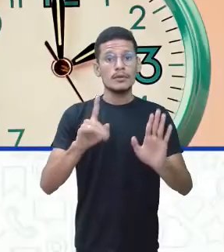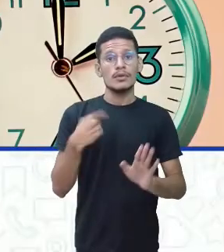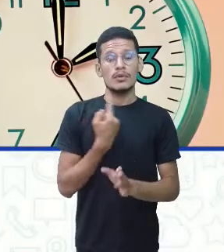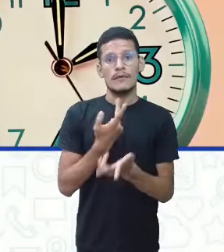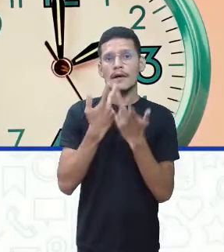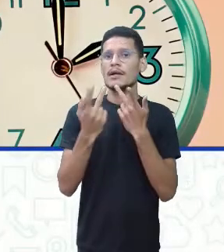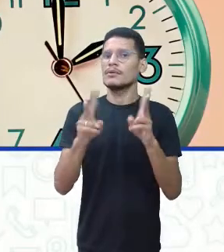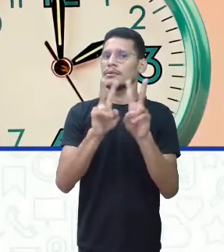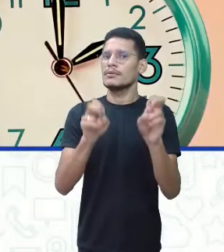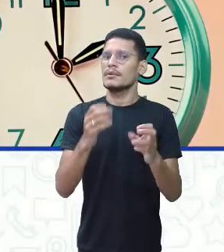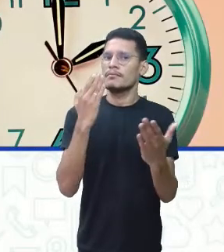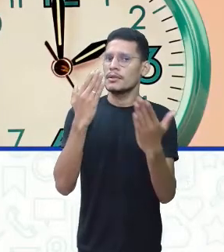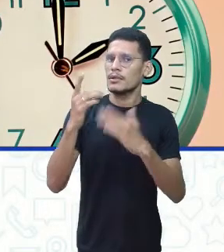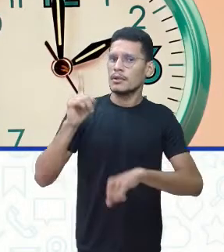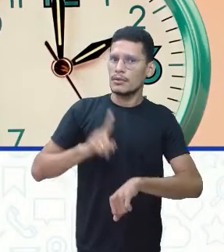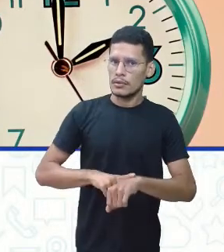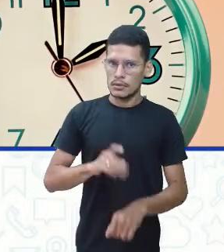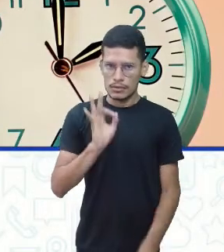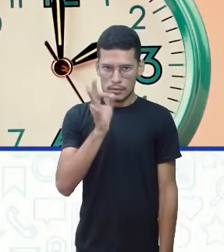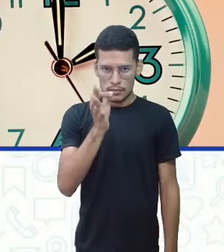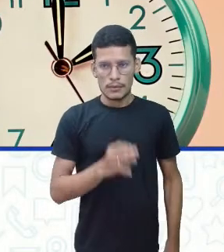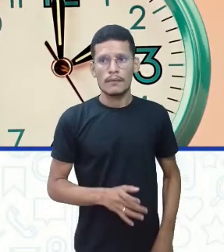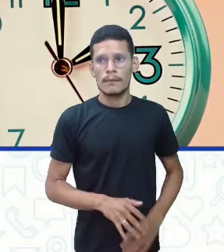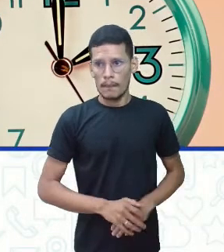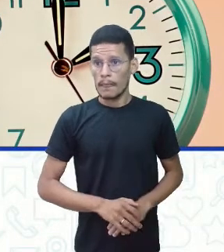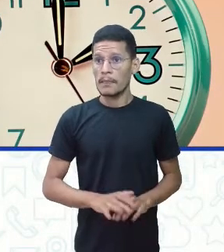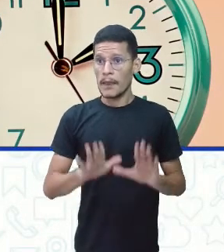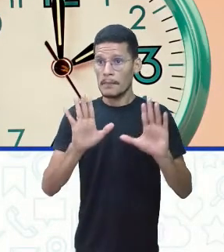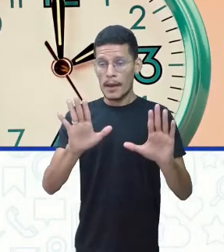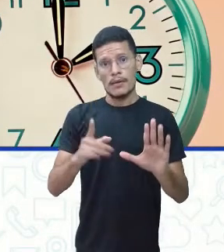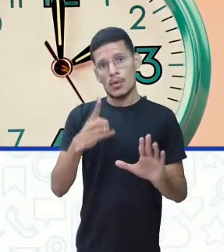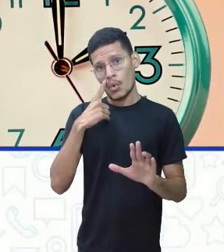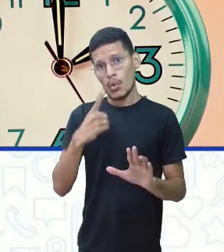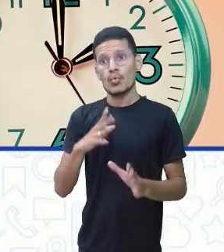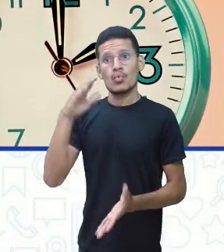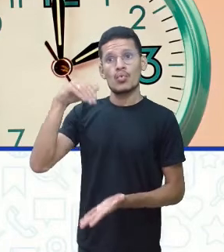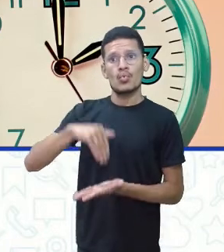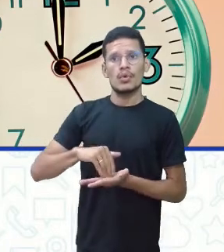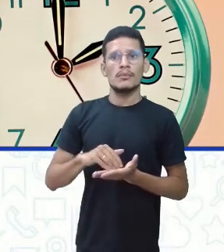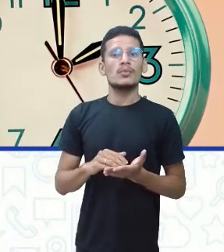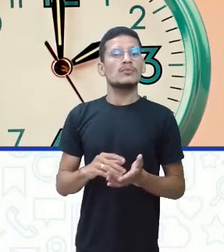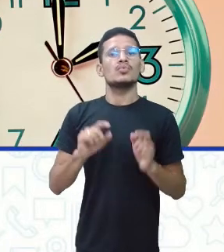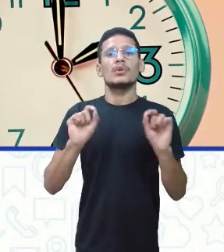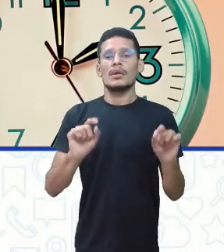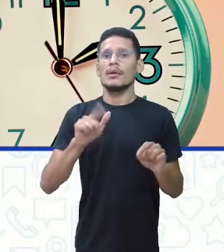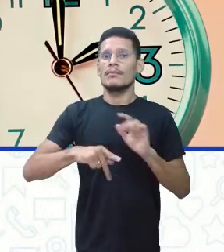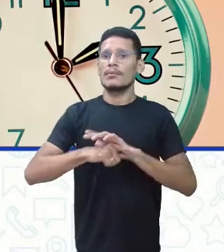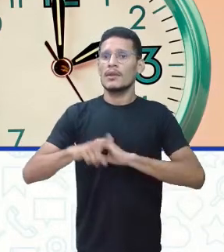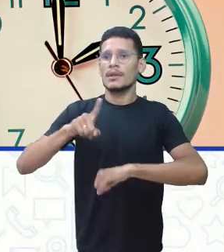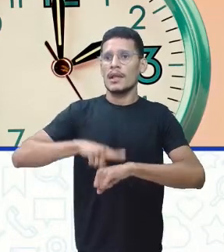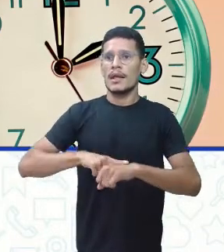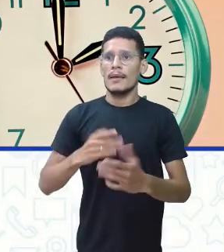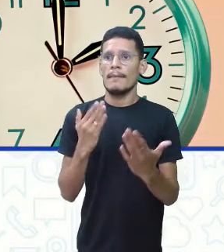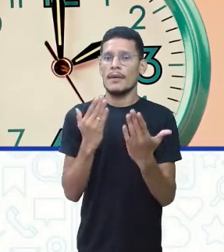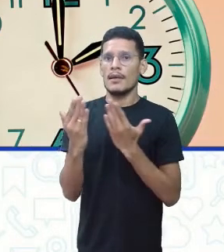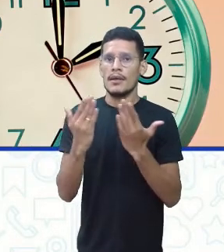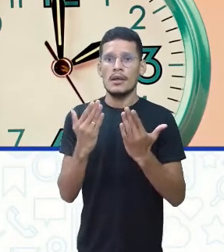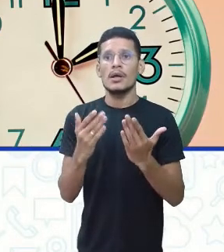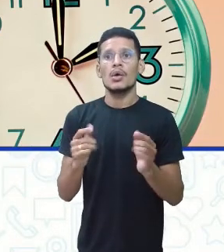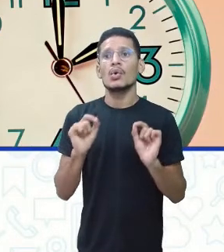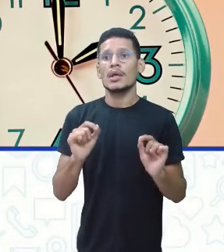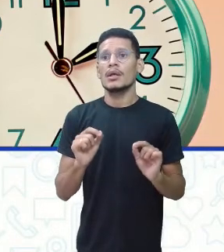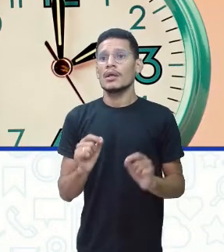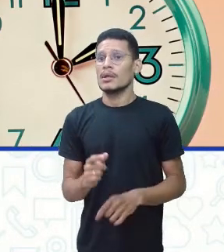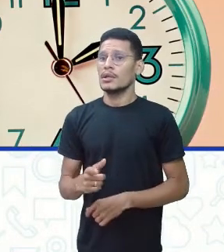de um tempo psicológico. Então, nesse último caso, que é o do tempo psicológico,